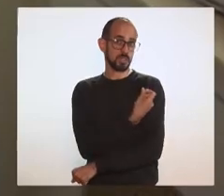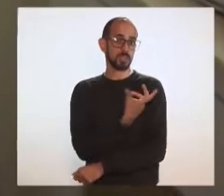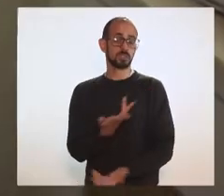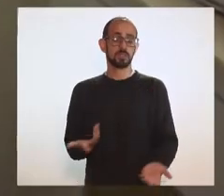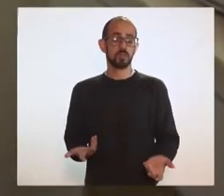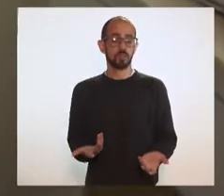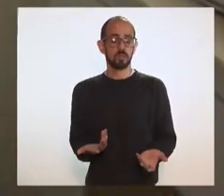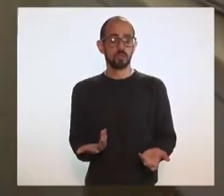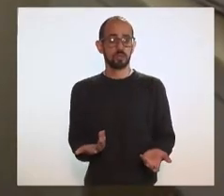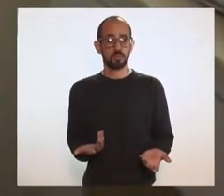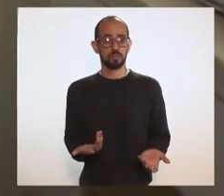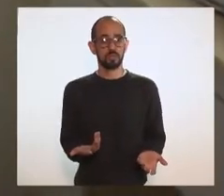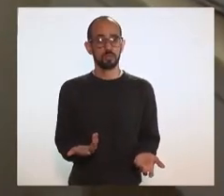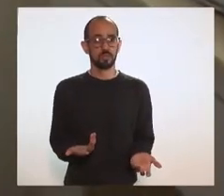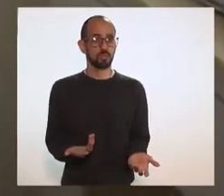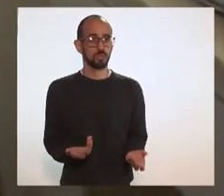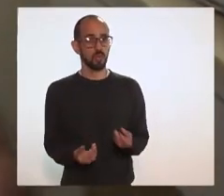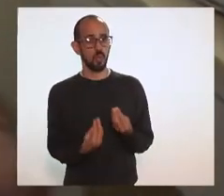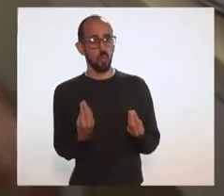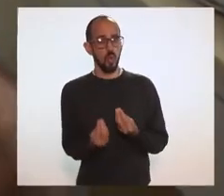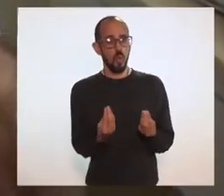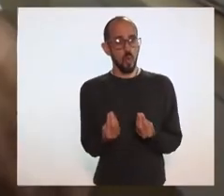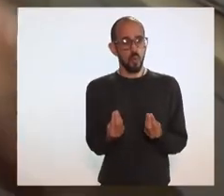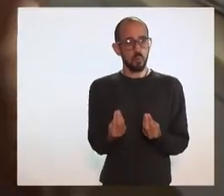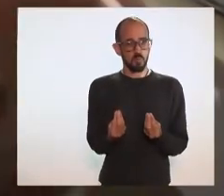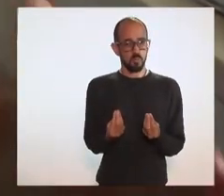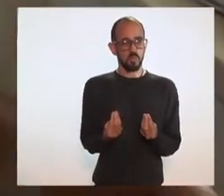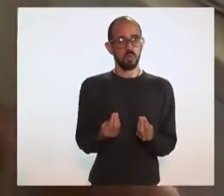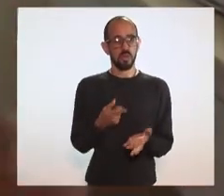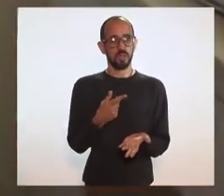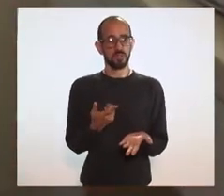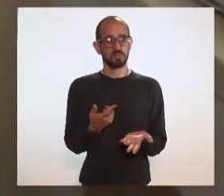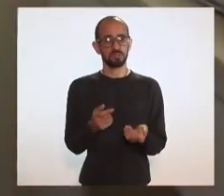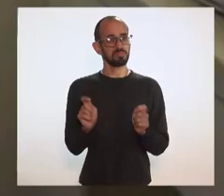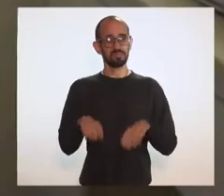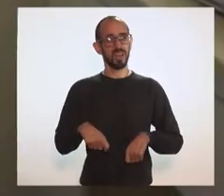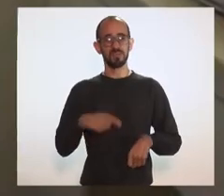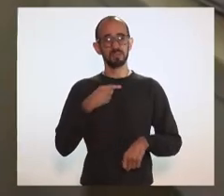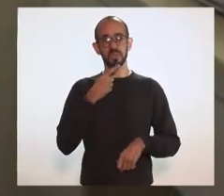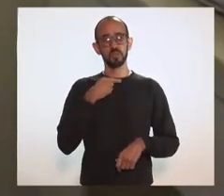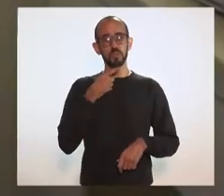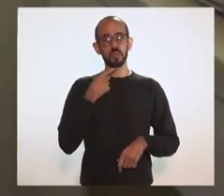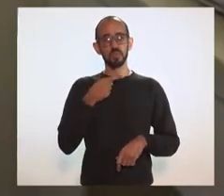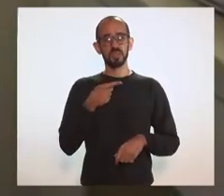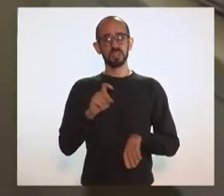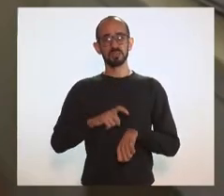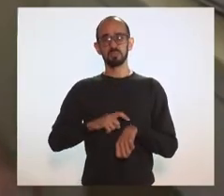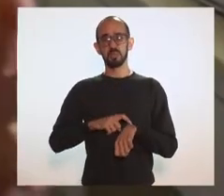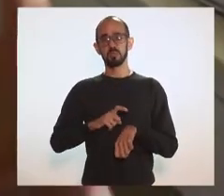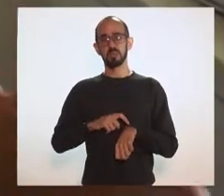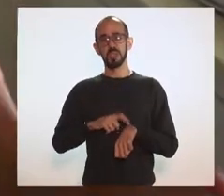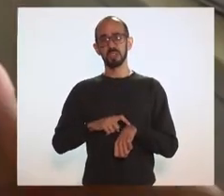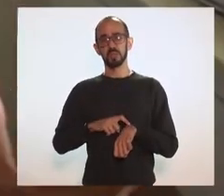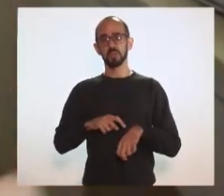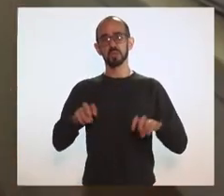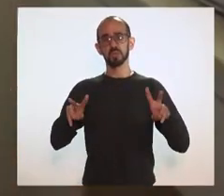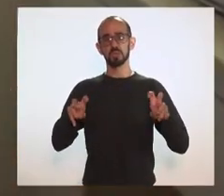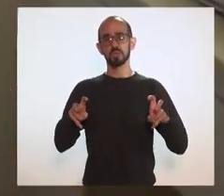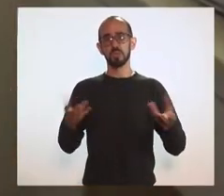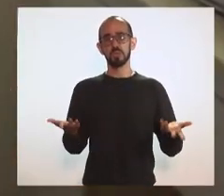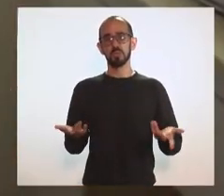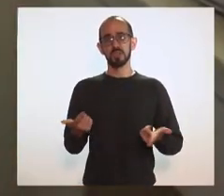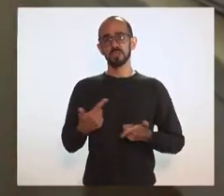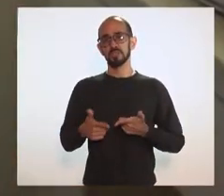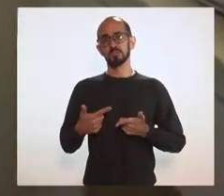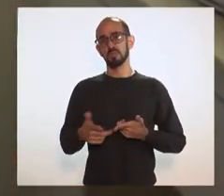Ora, não é possível que haja dúvidas ainda, nesse momento, sobre essas duas